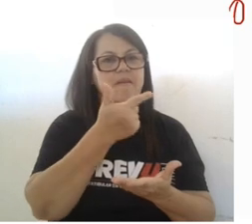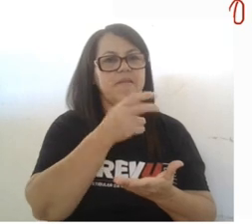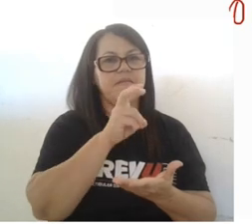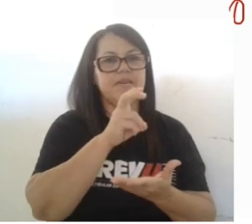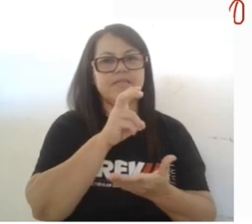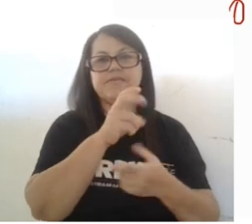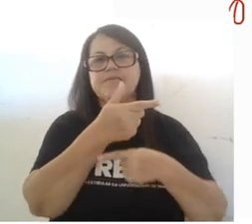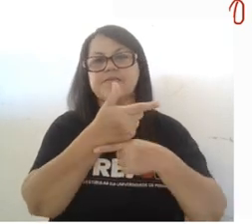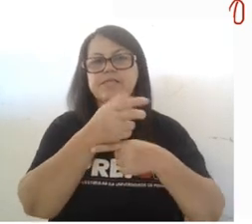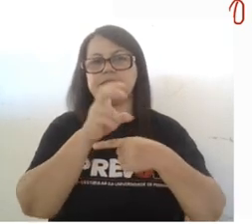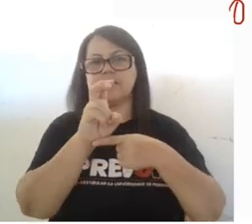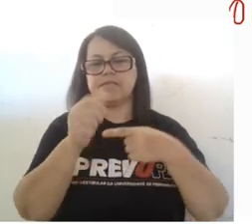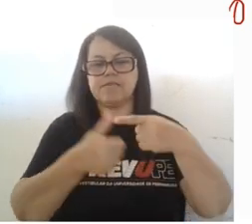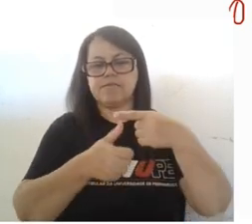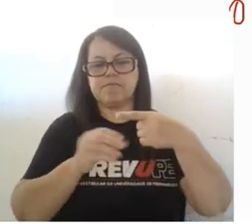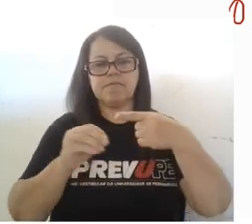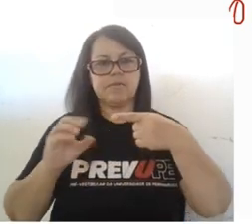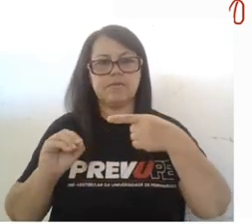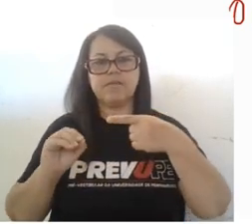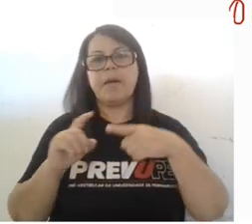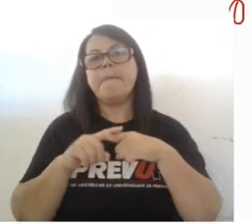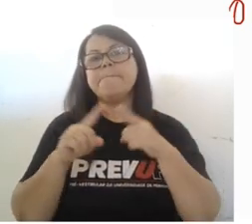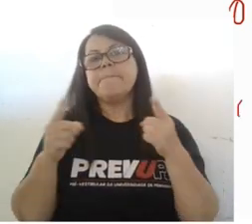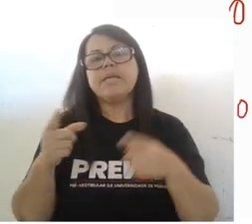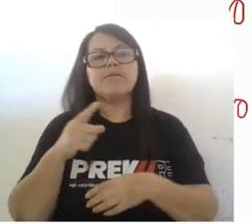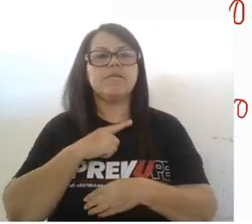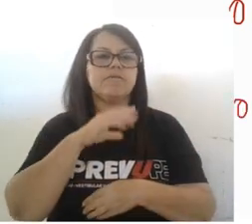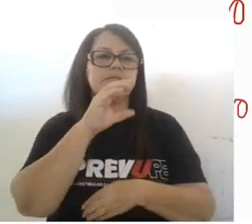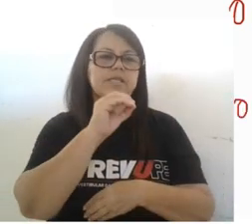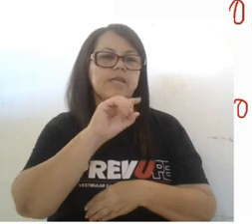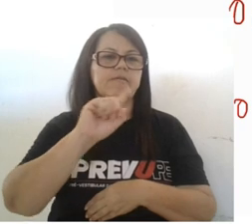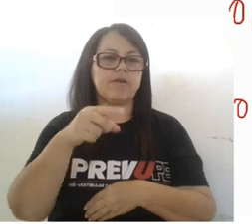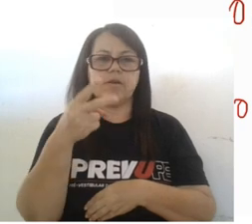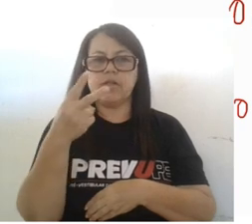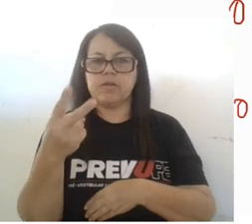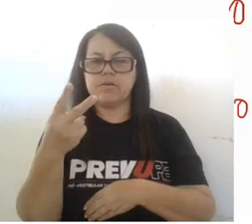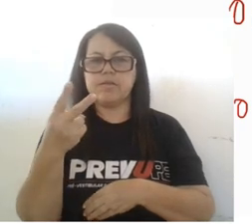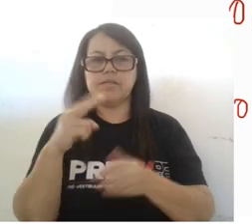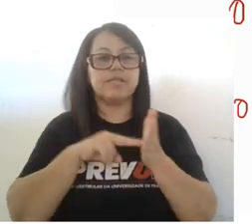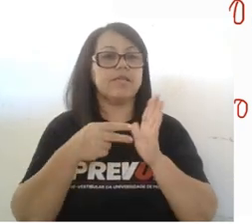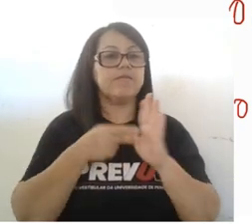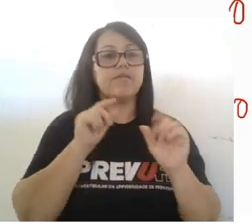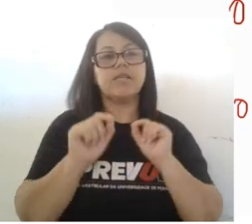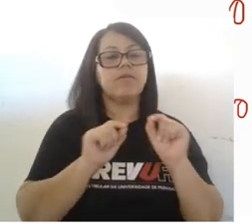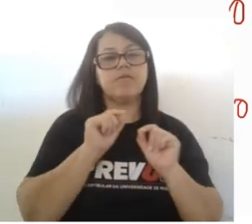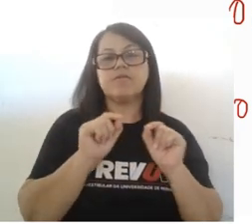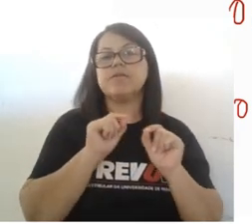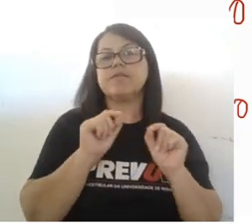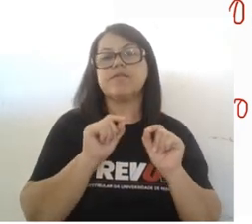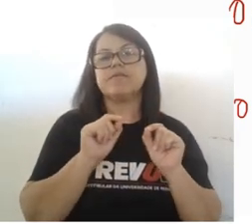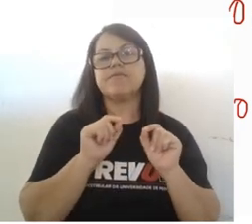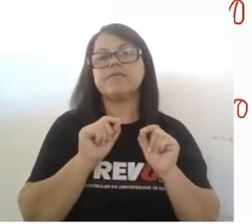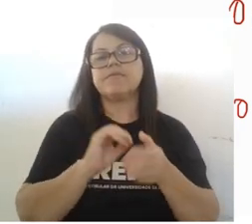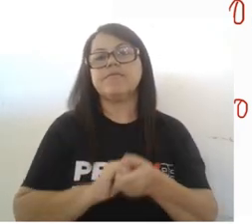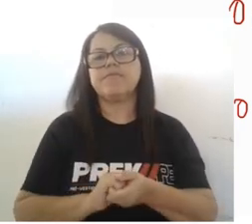25 por 100. Agora, se eu tiver 0,2, 0,2 é a mesma coisa de 2 décimos,